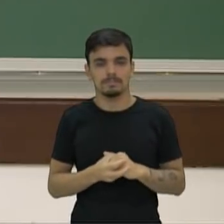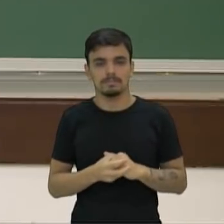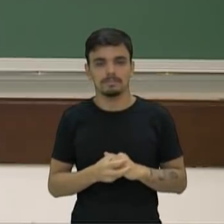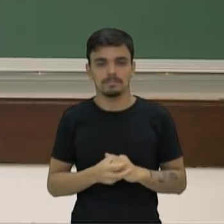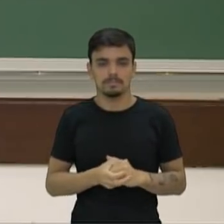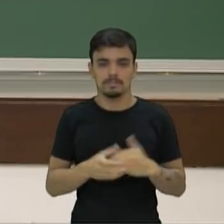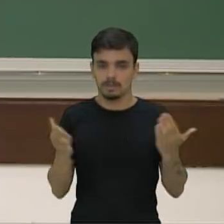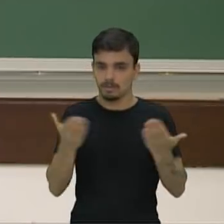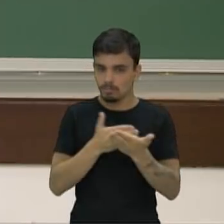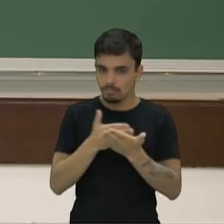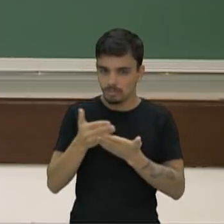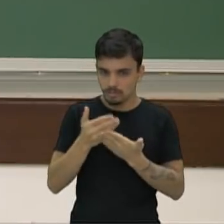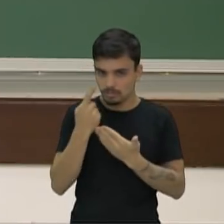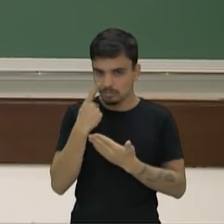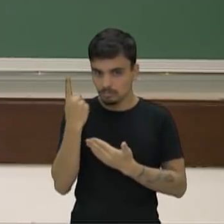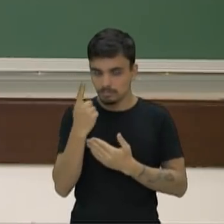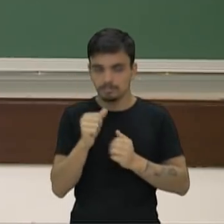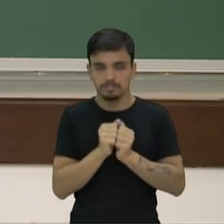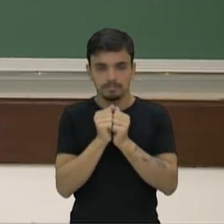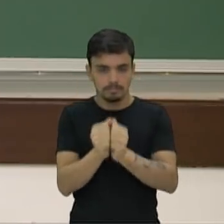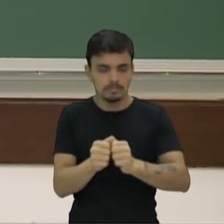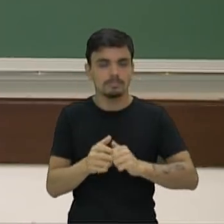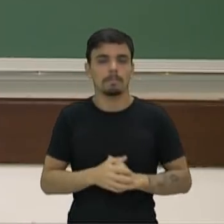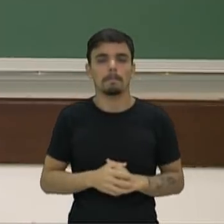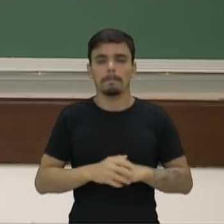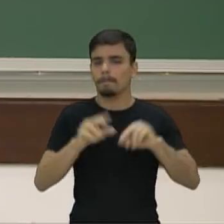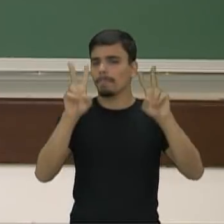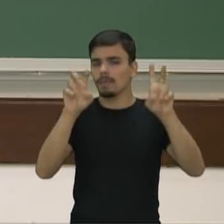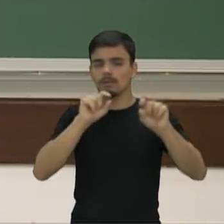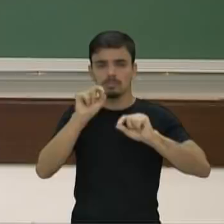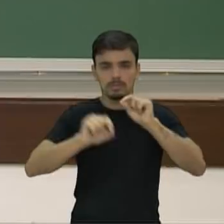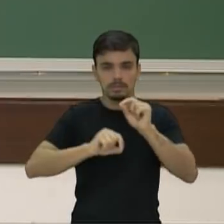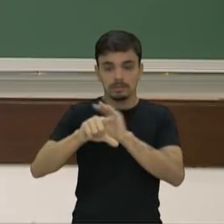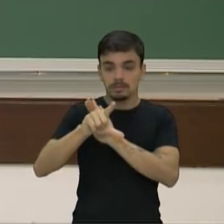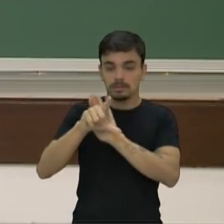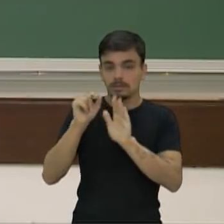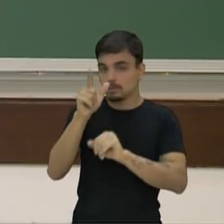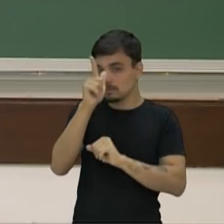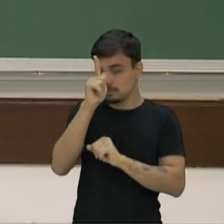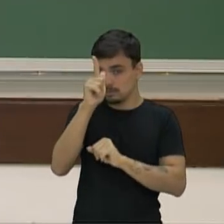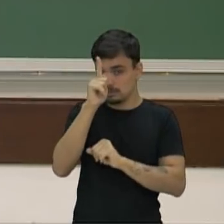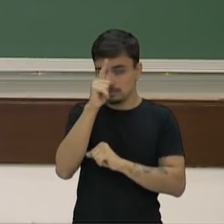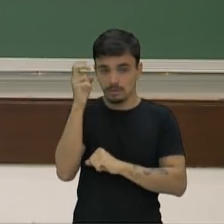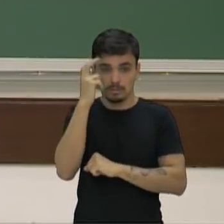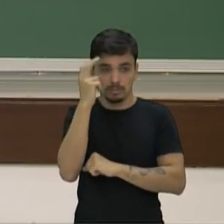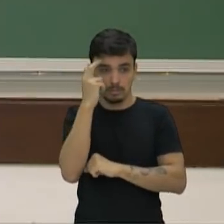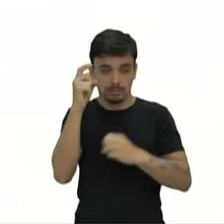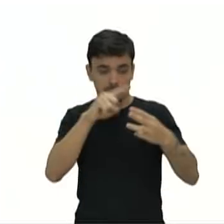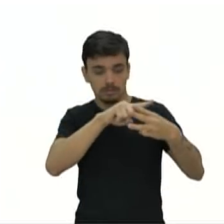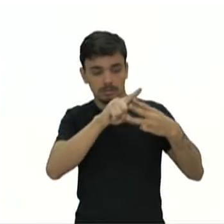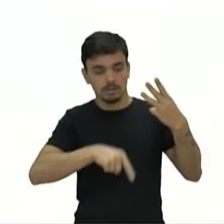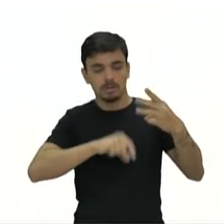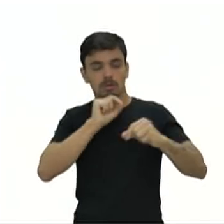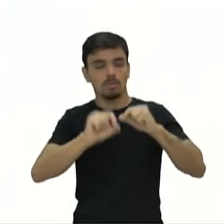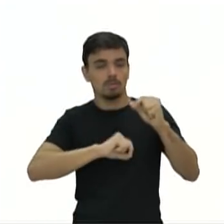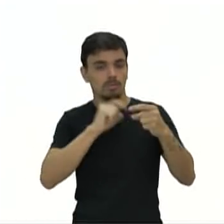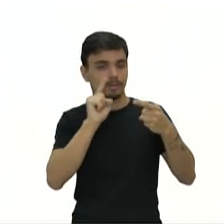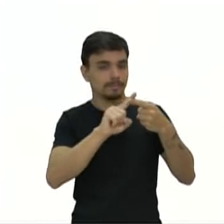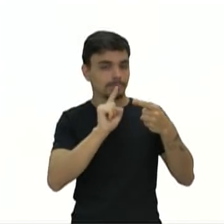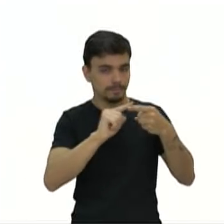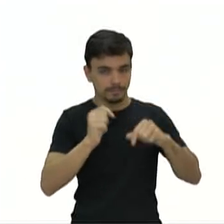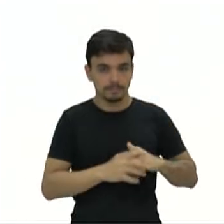poltrona, embarque nessa, vamos juntos, vamos trabalhar nosso tema, Grécia Antiga, Cultura, os 3 objetivos da nossa aula de hoje.